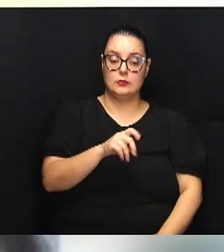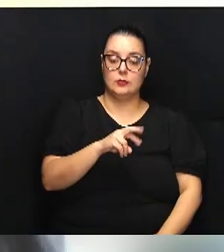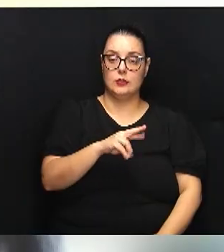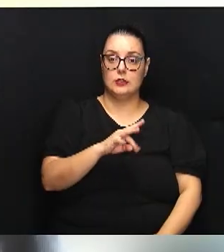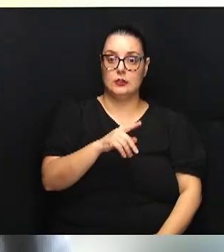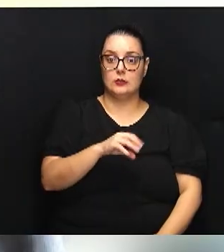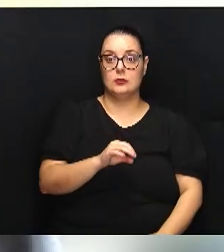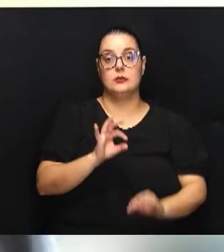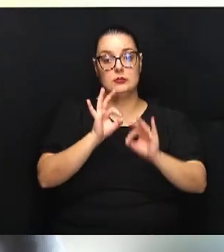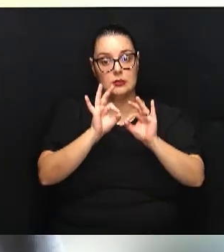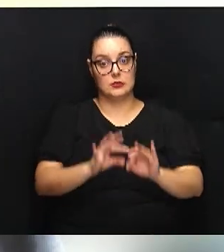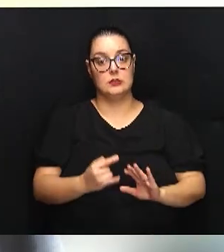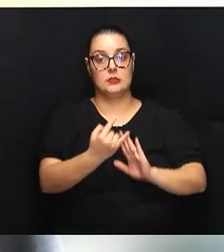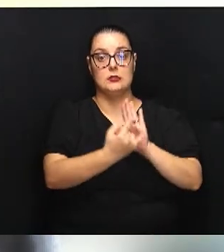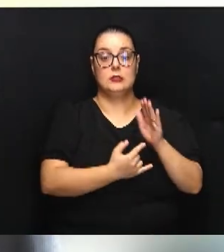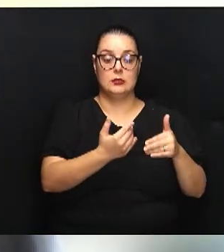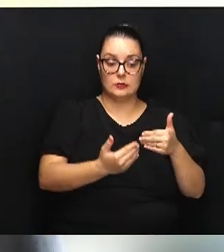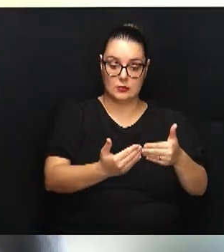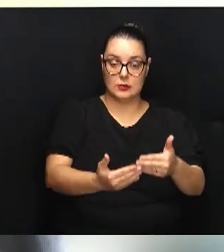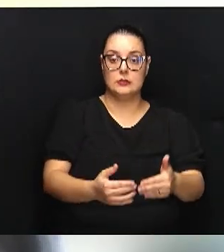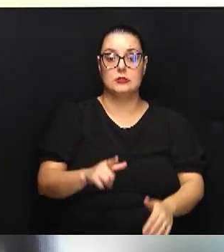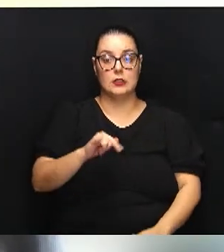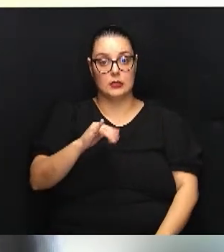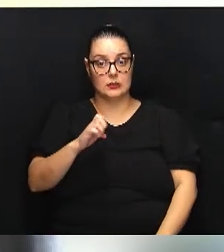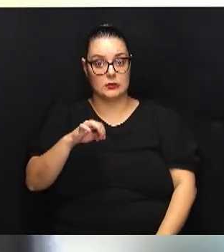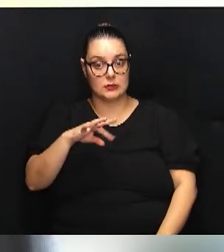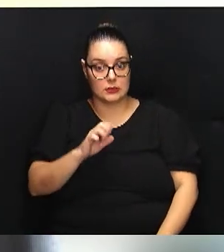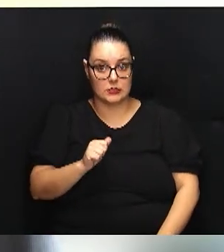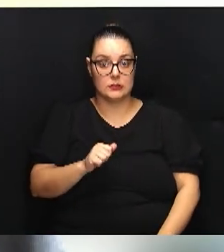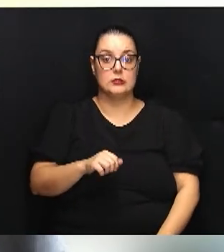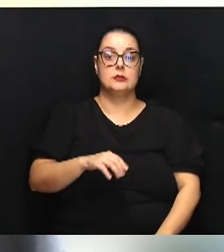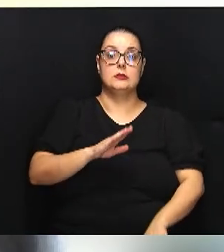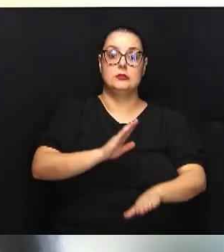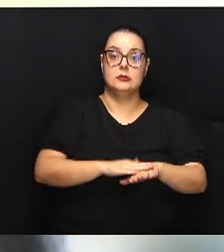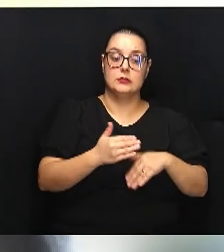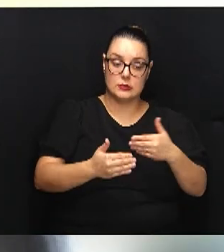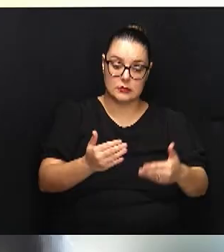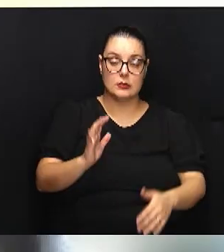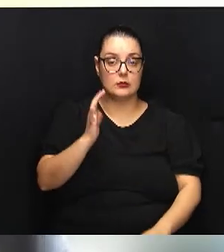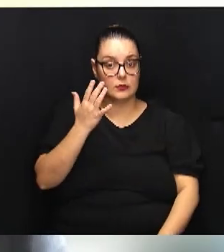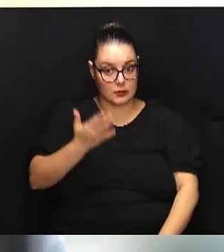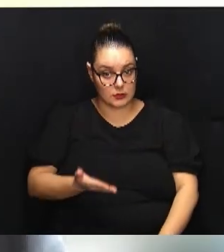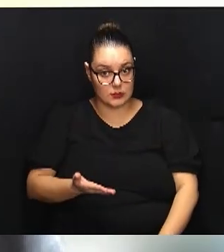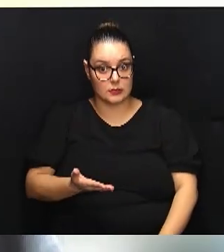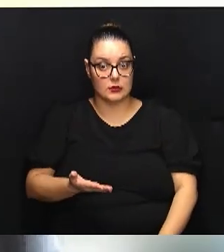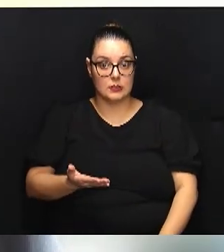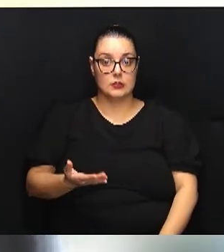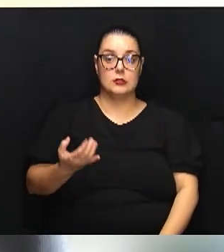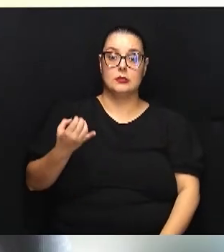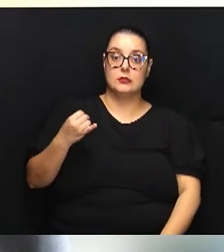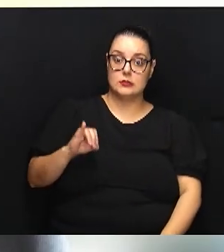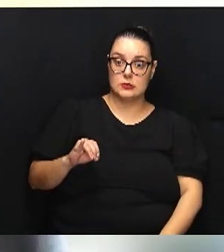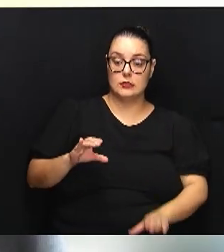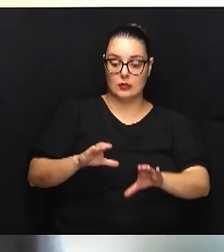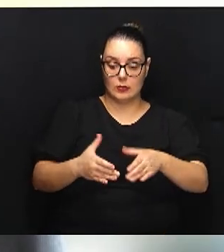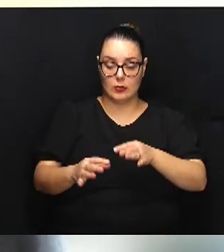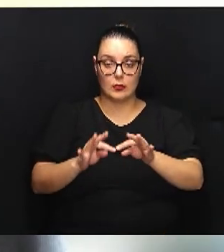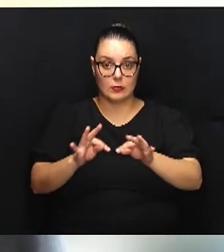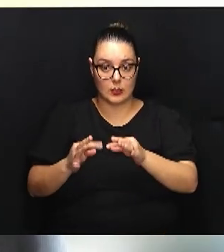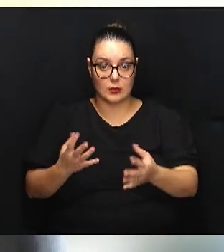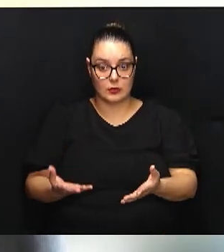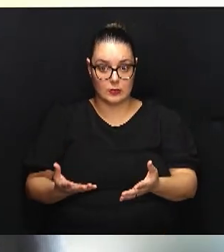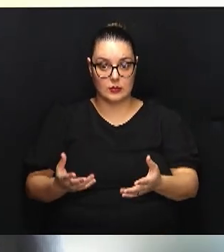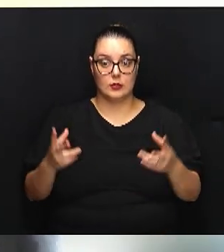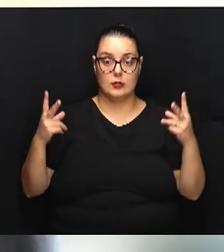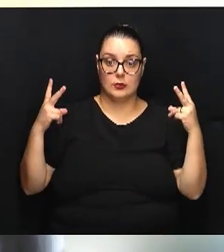aquele transportador, verifique se ela está em dia com a documentação, se as licenças estão operacionais, se